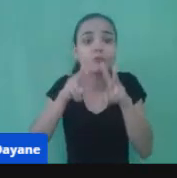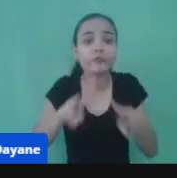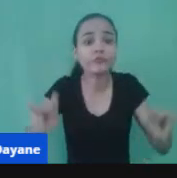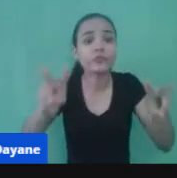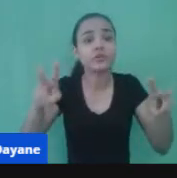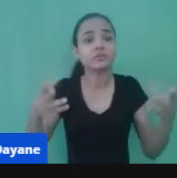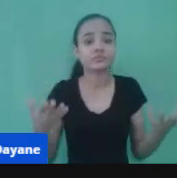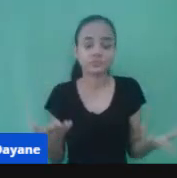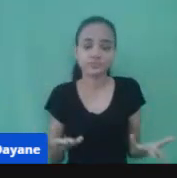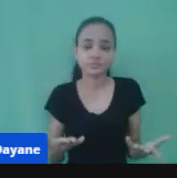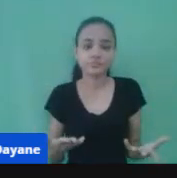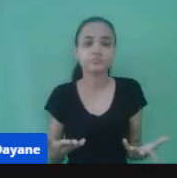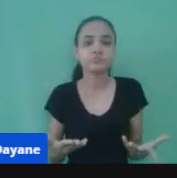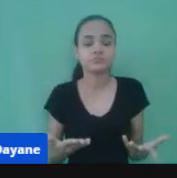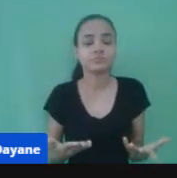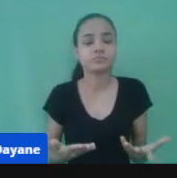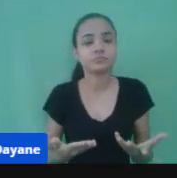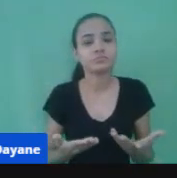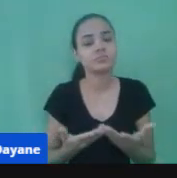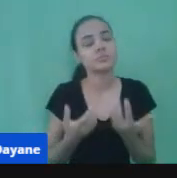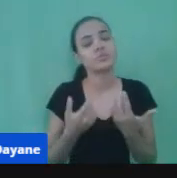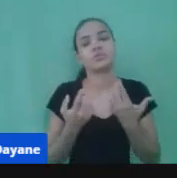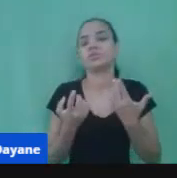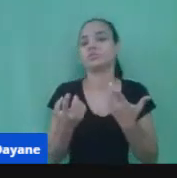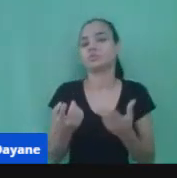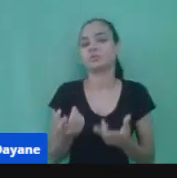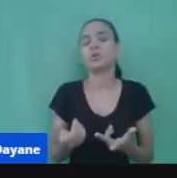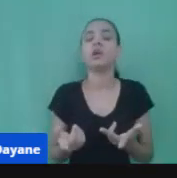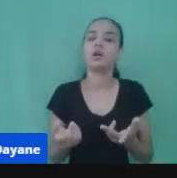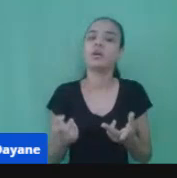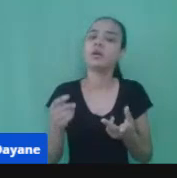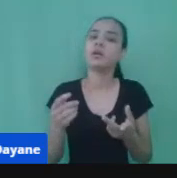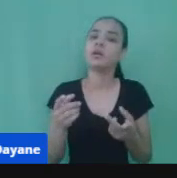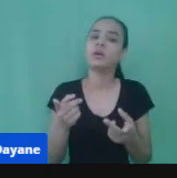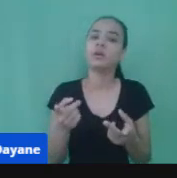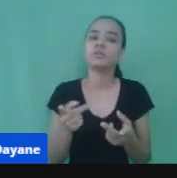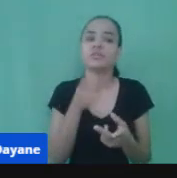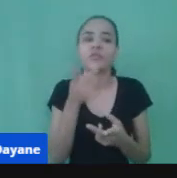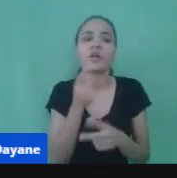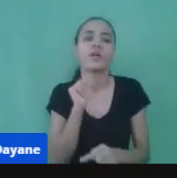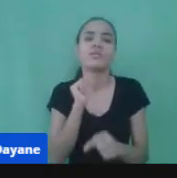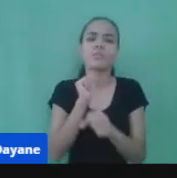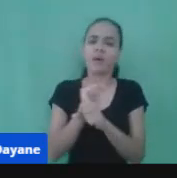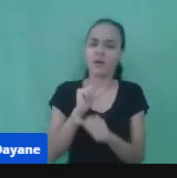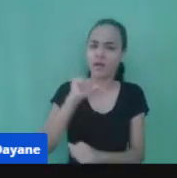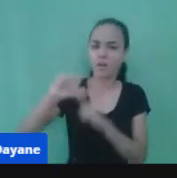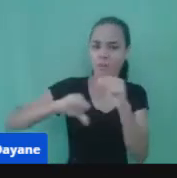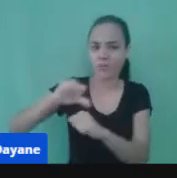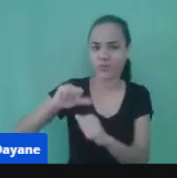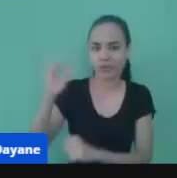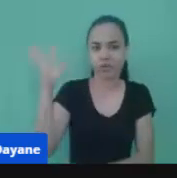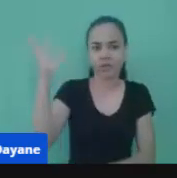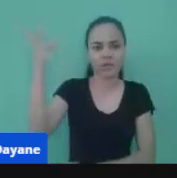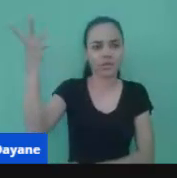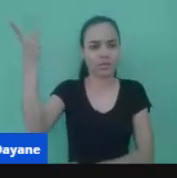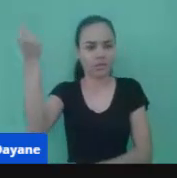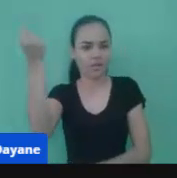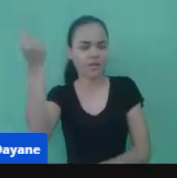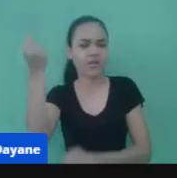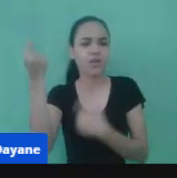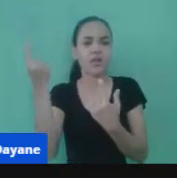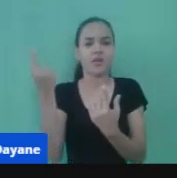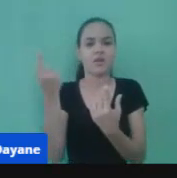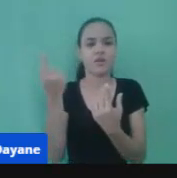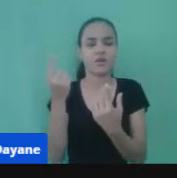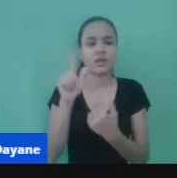assim, para com essa história, né, das mudanças climáticas, que vai aumentar 1 grau e meio, 2 graus, não é nada. Aumenta 2 graus